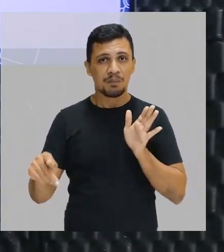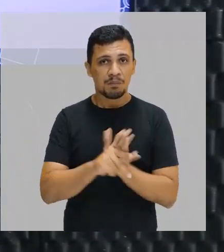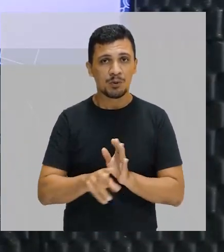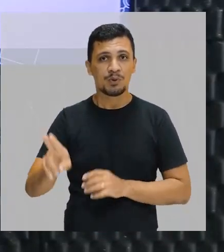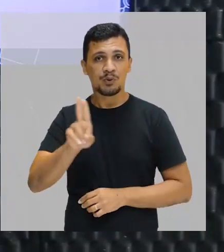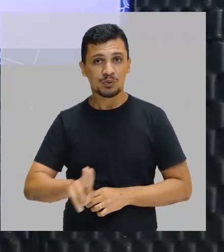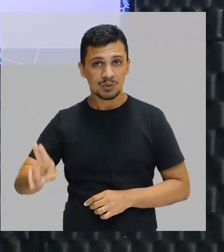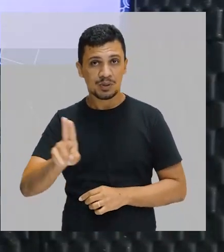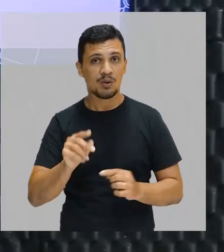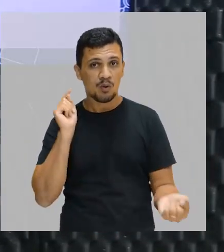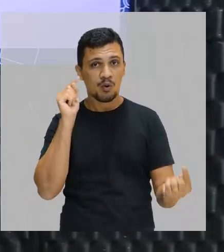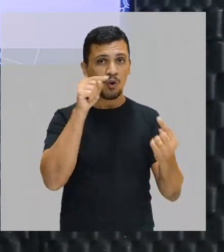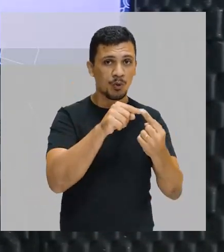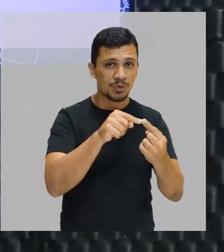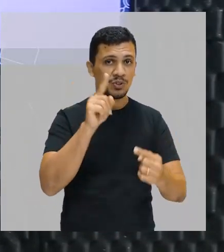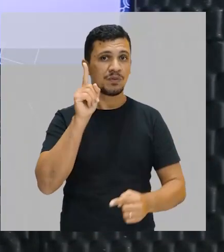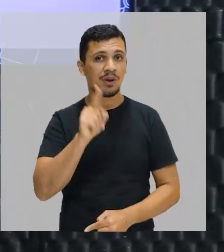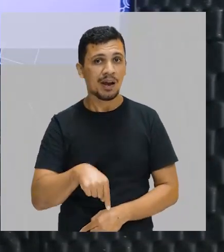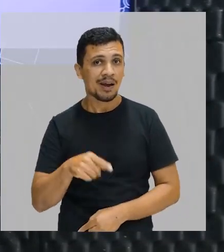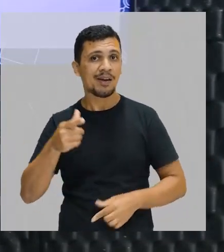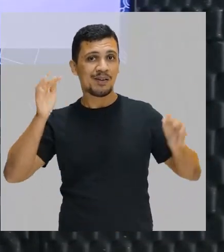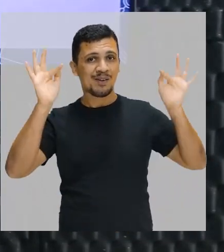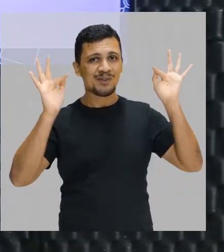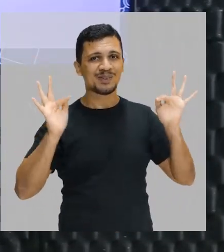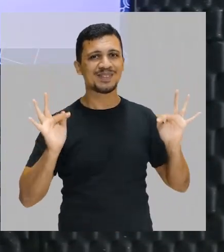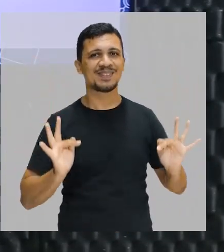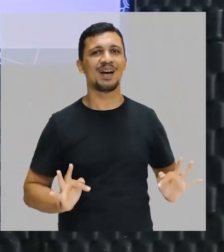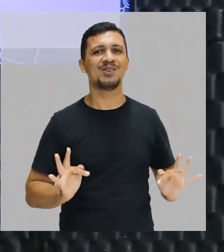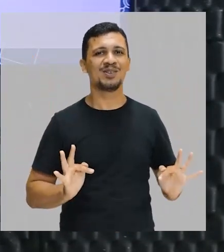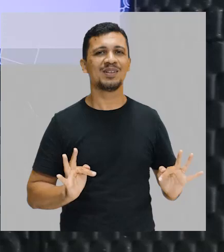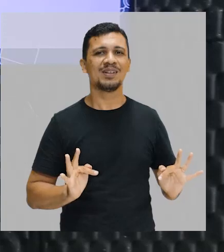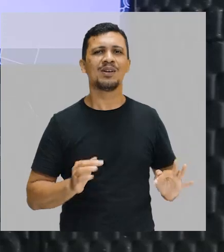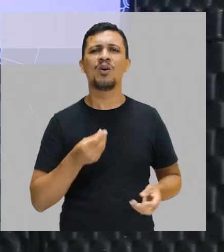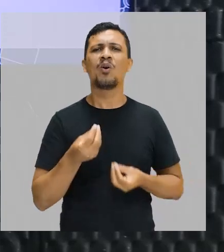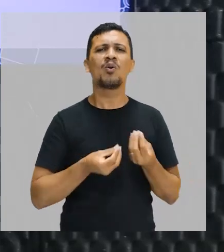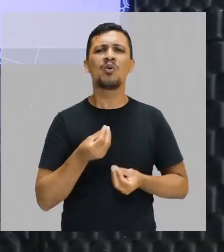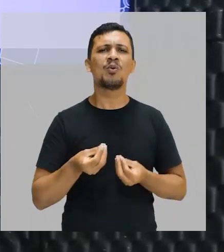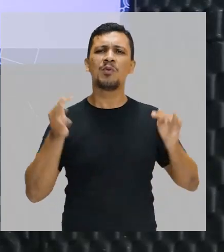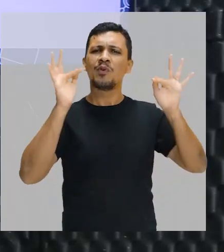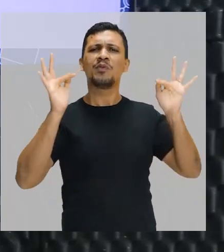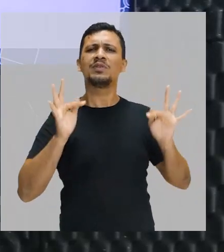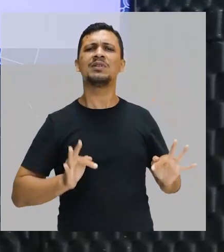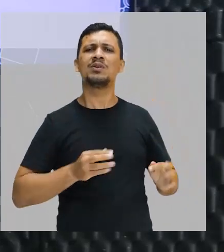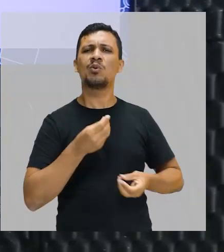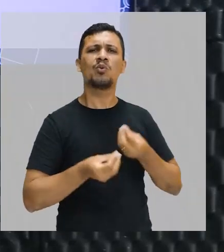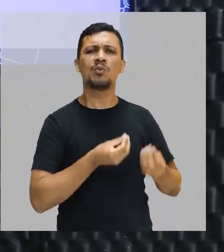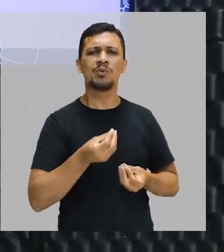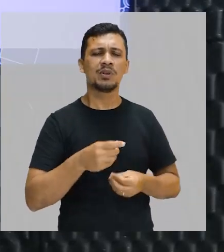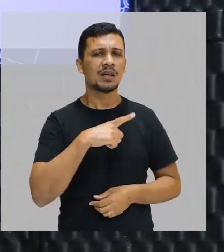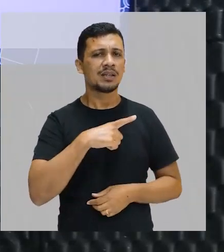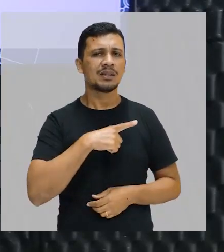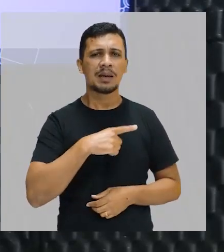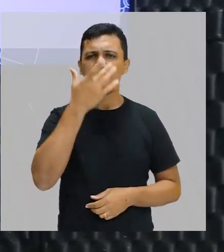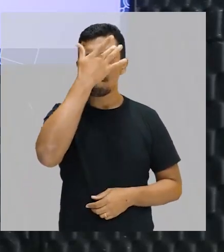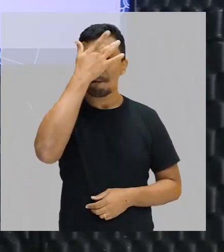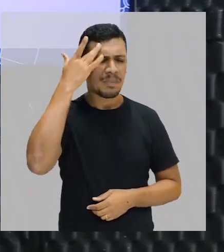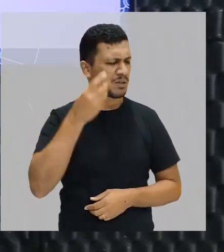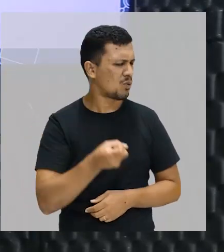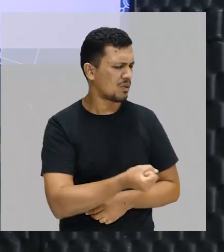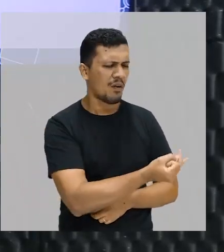visa a felicidade, e esta felicidade ela é estabelecida a partir da ação que contempla o maior número de pessoas,